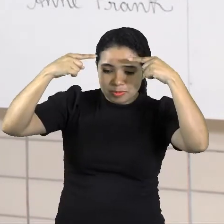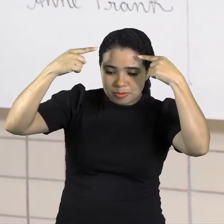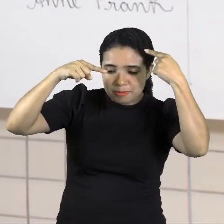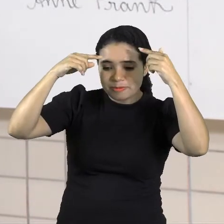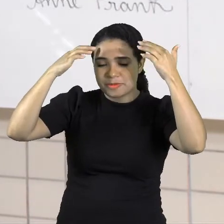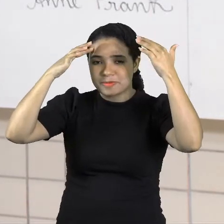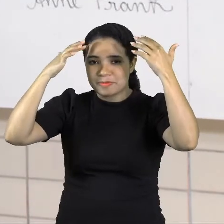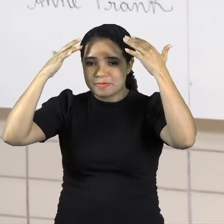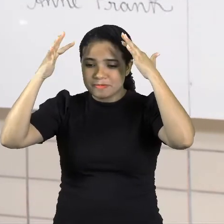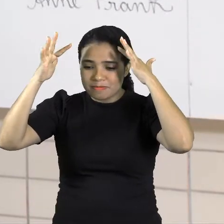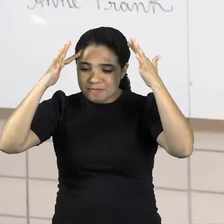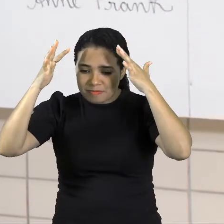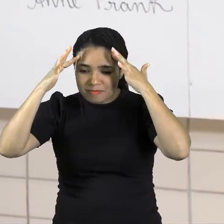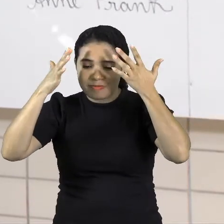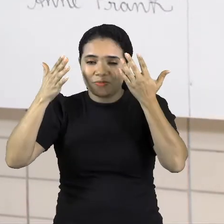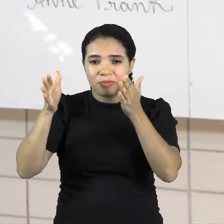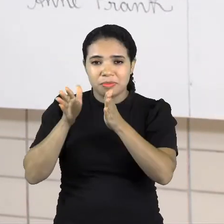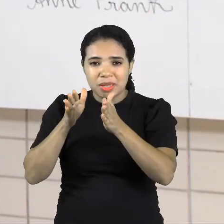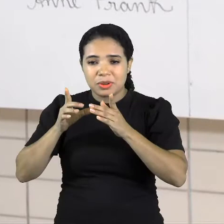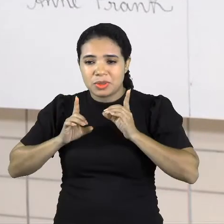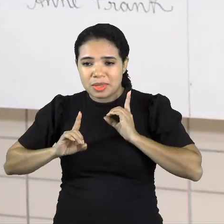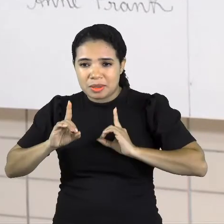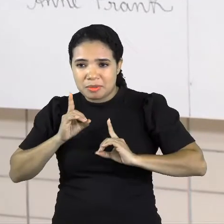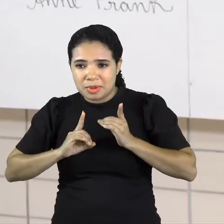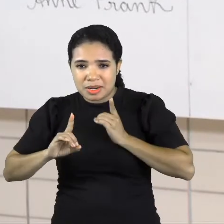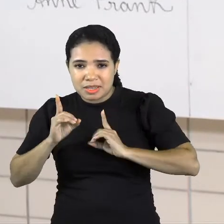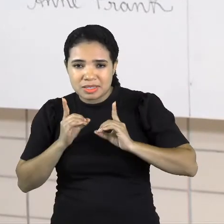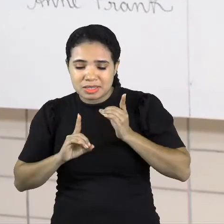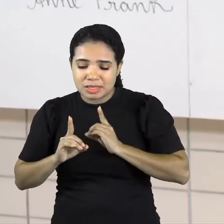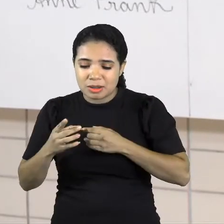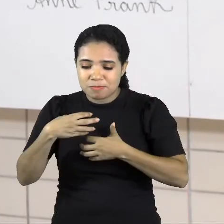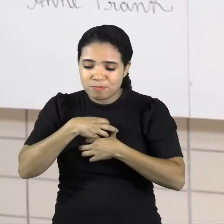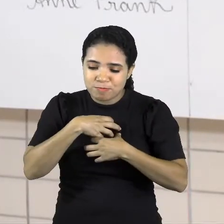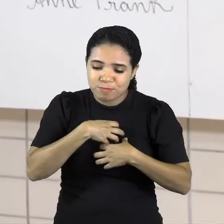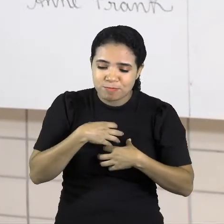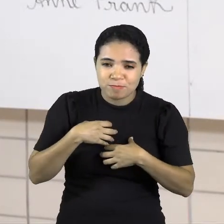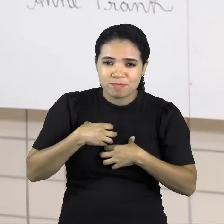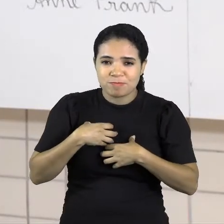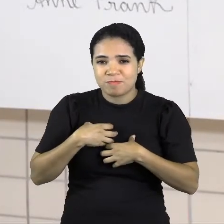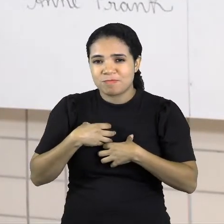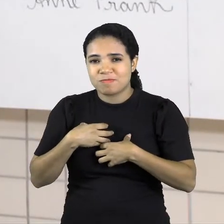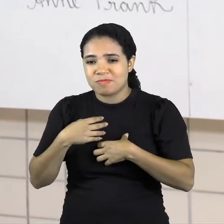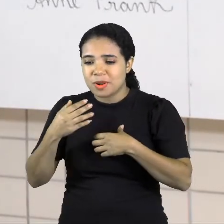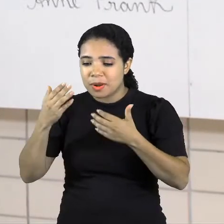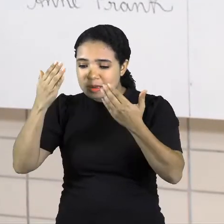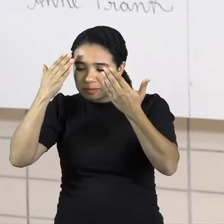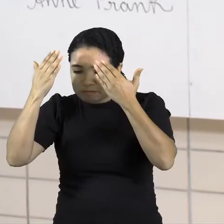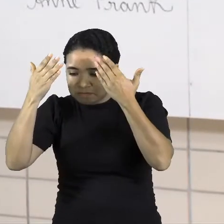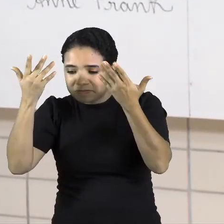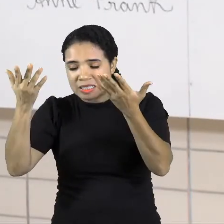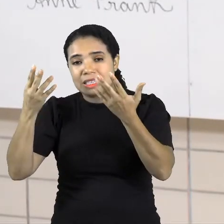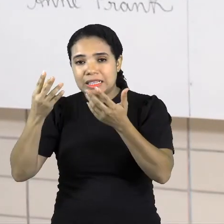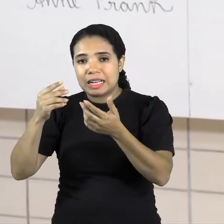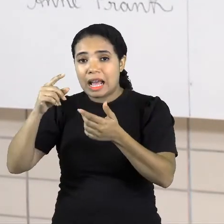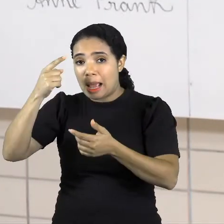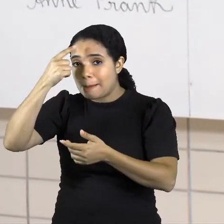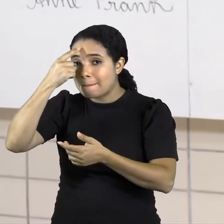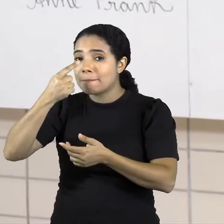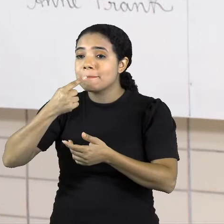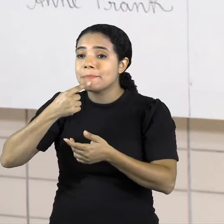que a gente hoje chama de depressão, que lá ela coloca um pouquinho do que ela vive, eles conseguem transmitir isso nas